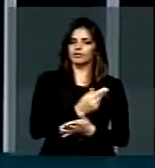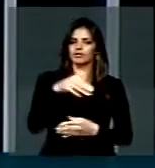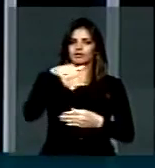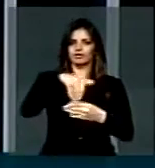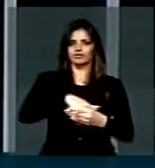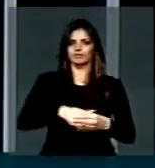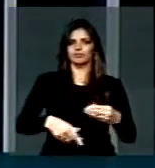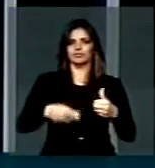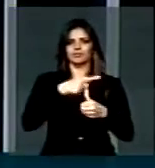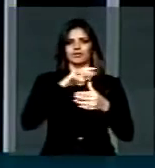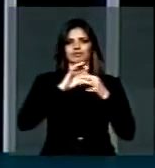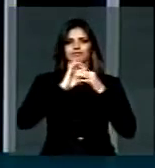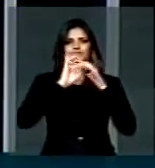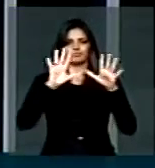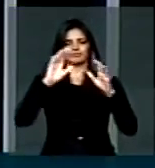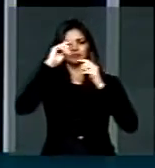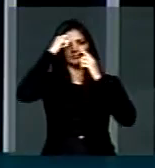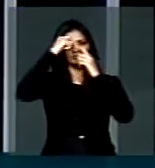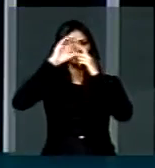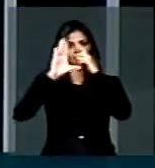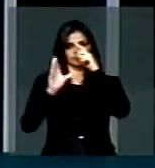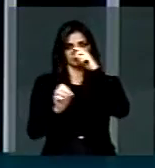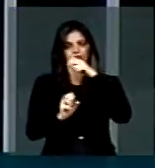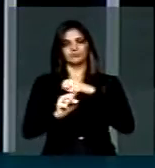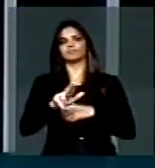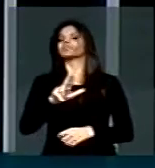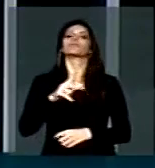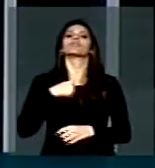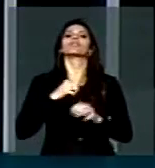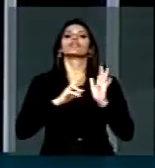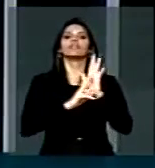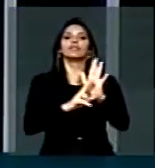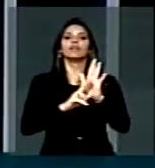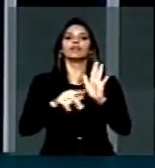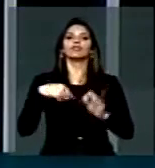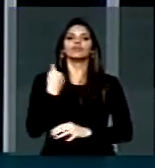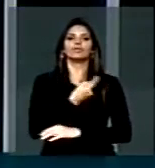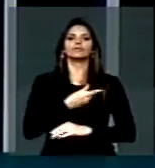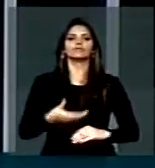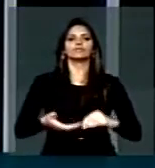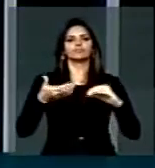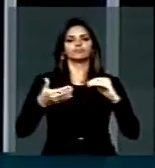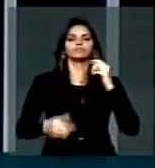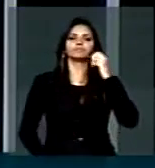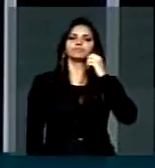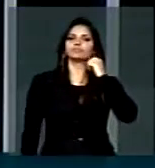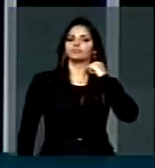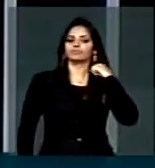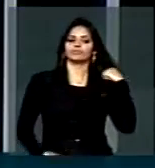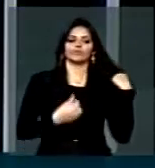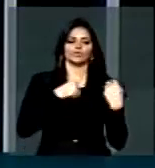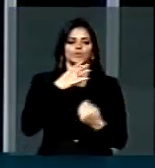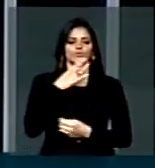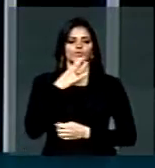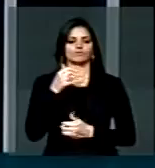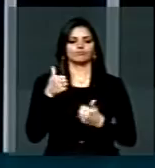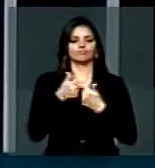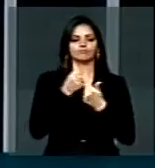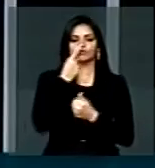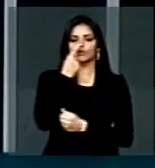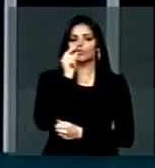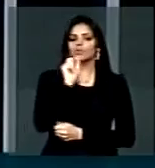eleições livres da África do Sul. Representando o Congresso Nacional Brasileiro, conhecemos de perto